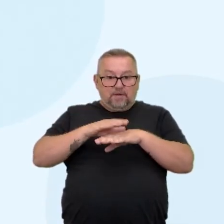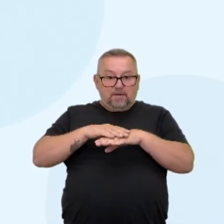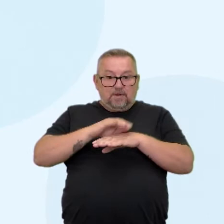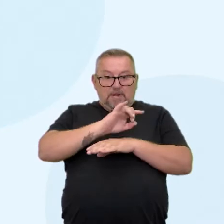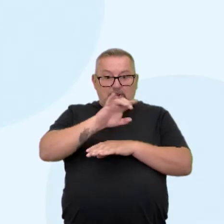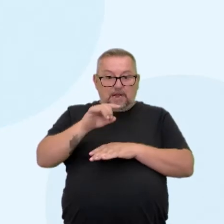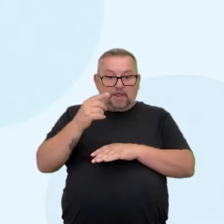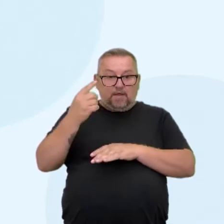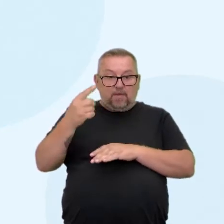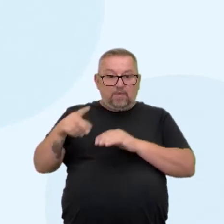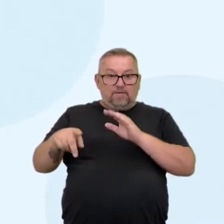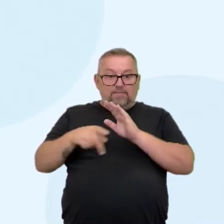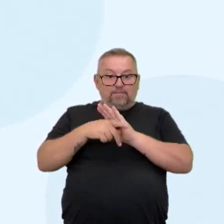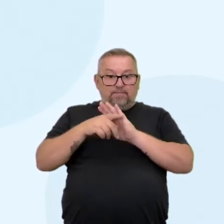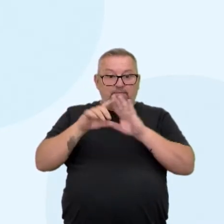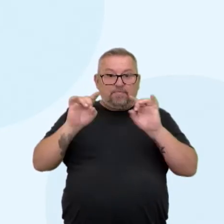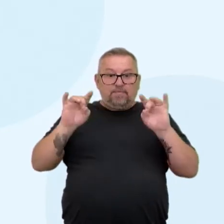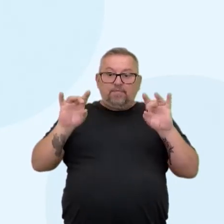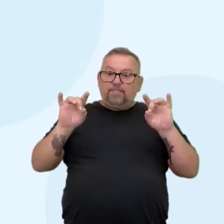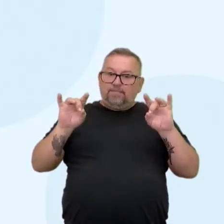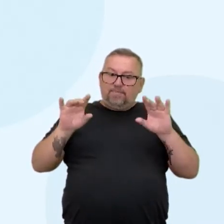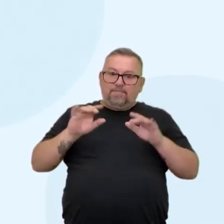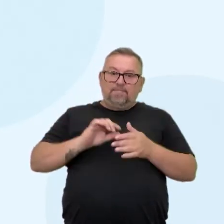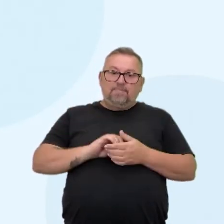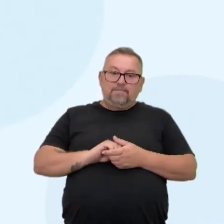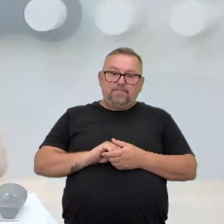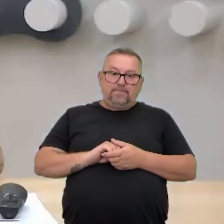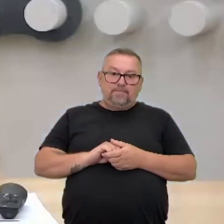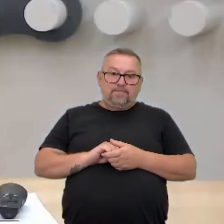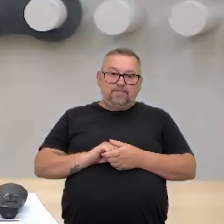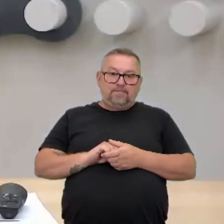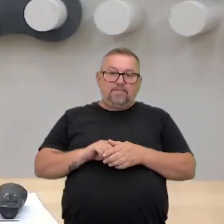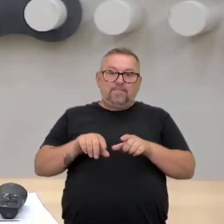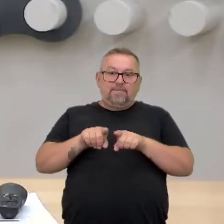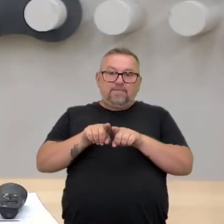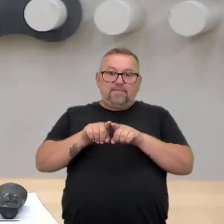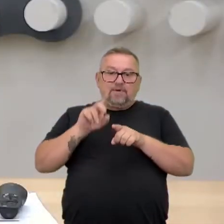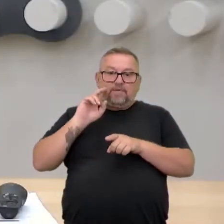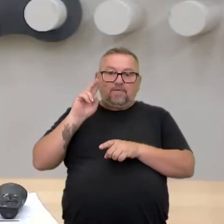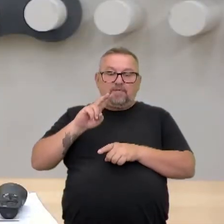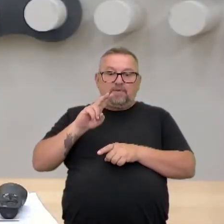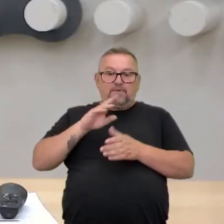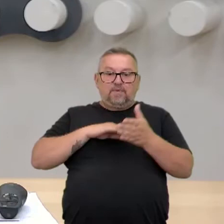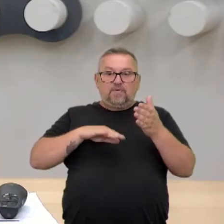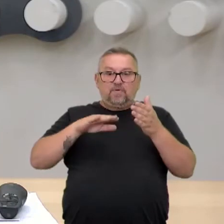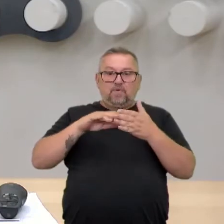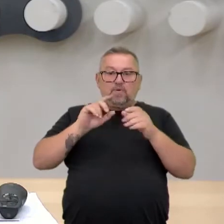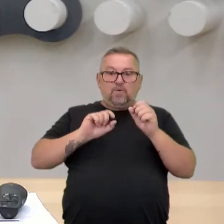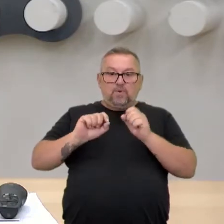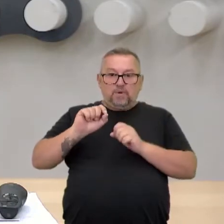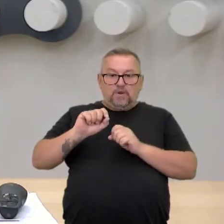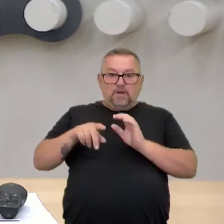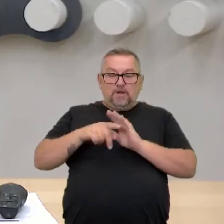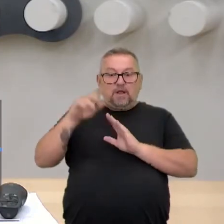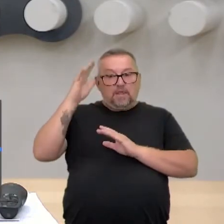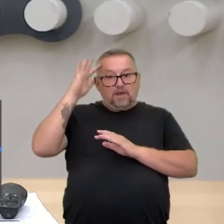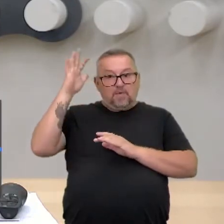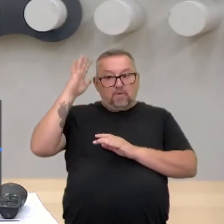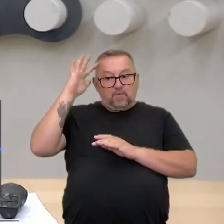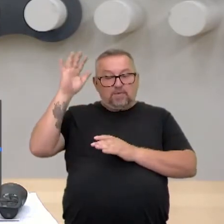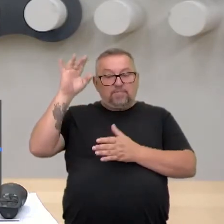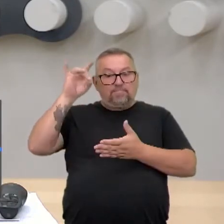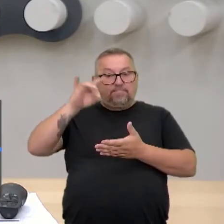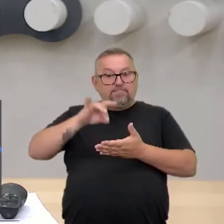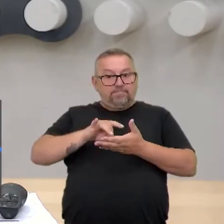Cada um com as suas próprias especificidades é claro eles estão torção todos devedores da teoria